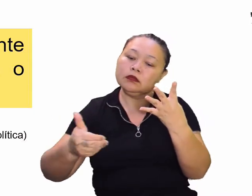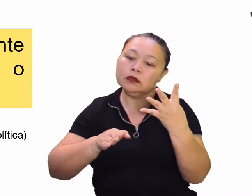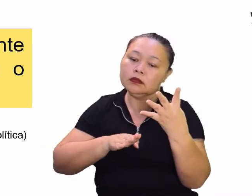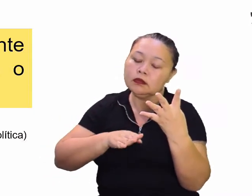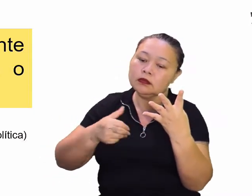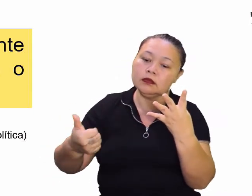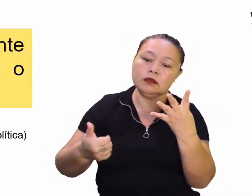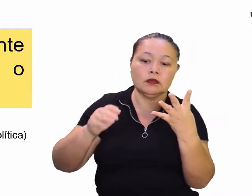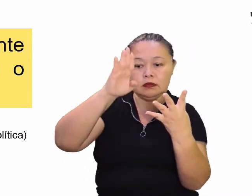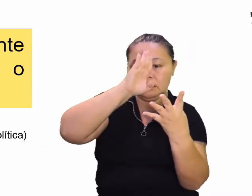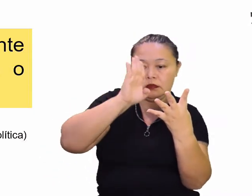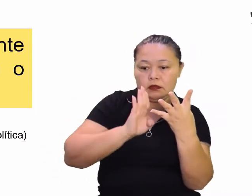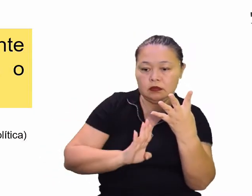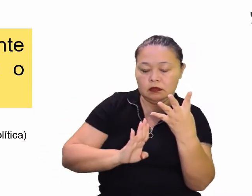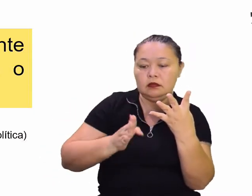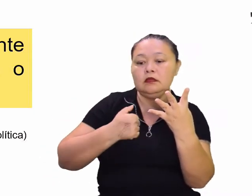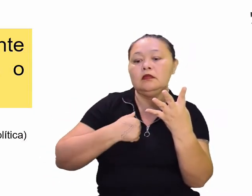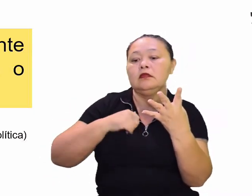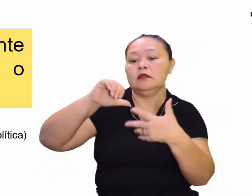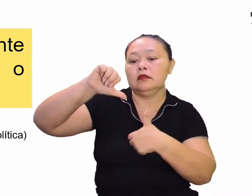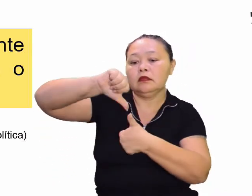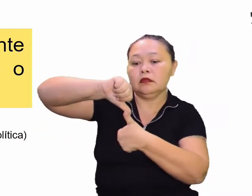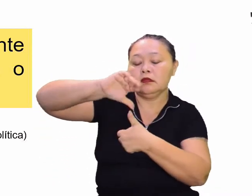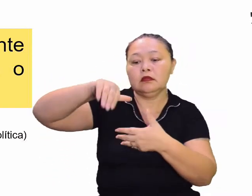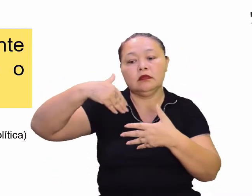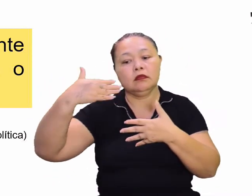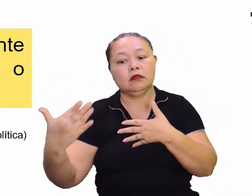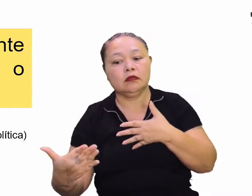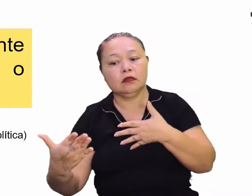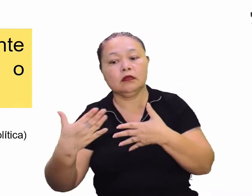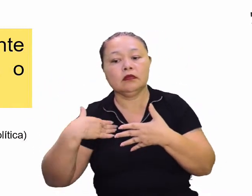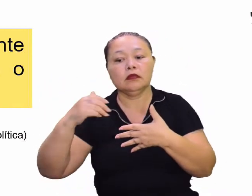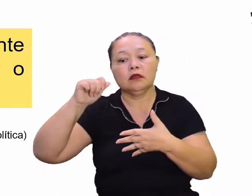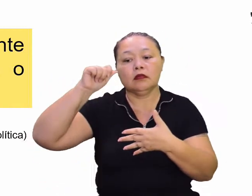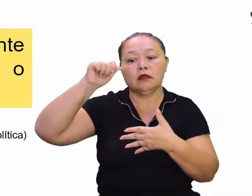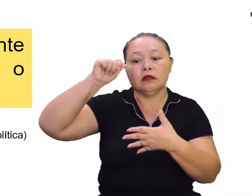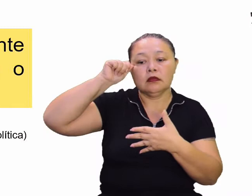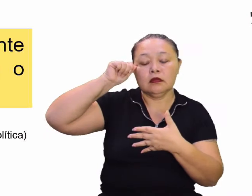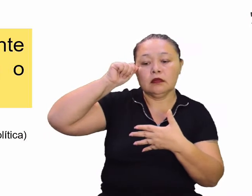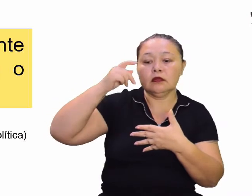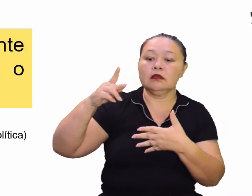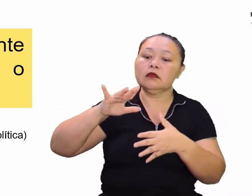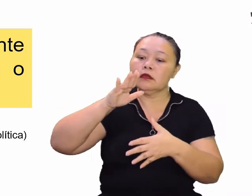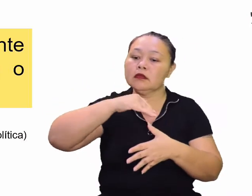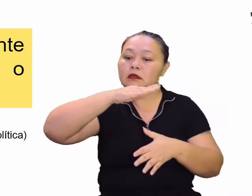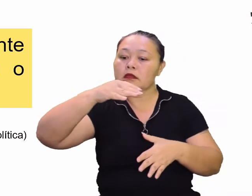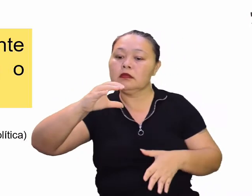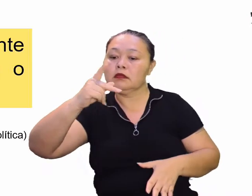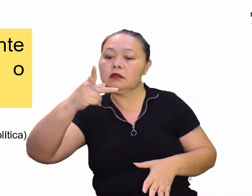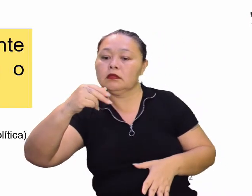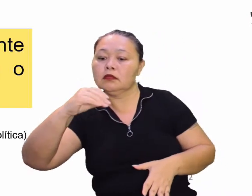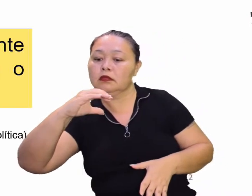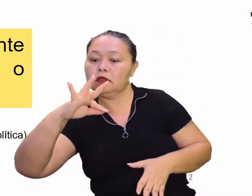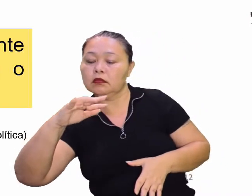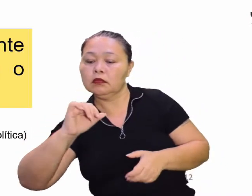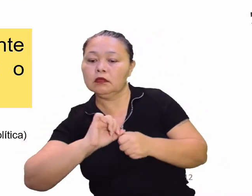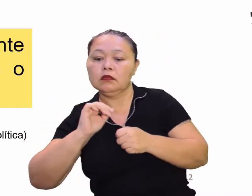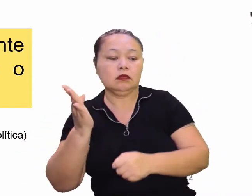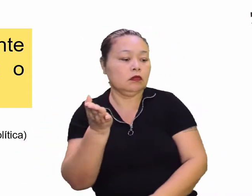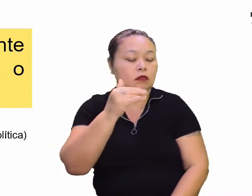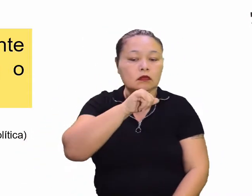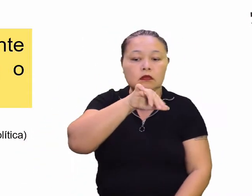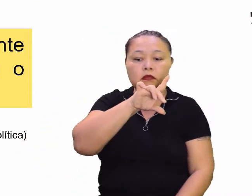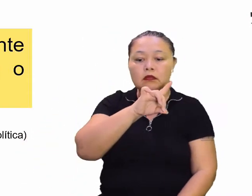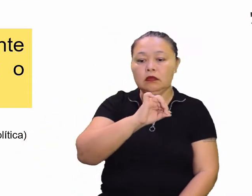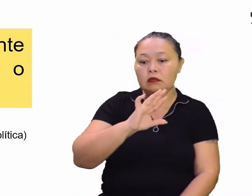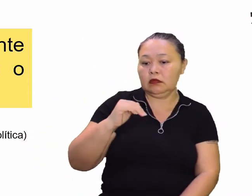quem, professor Jorge? Do Brasil, aqui que é a América, que do outro lado nós temos a Ásia. Oceano Pacífico, Oceano Atlântico, Oceano Índico, tudo